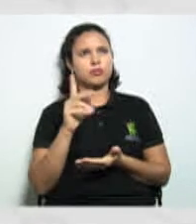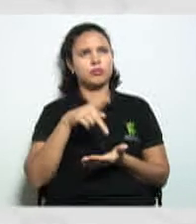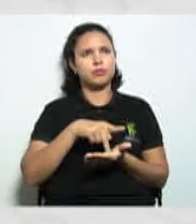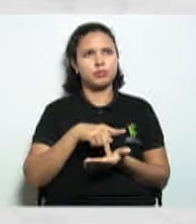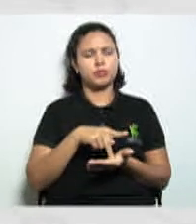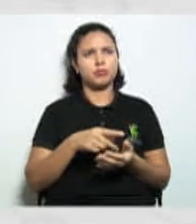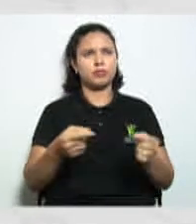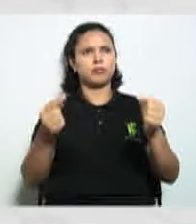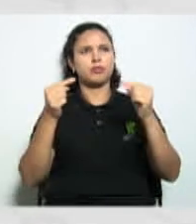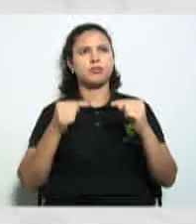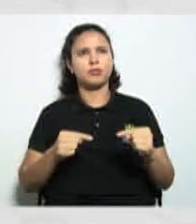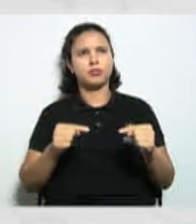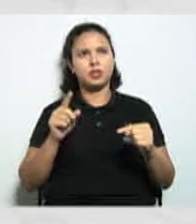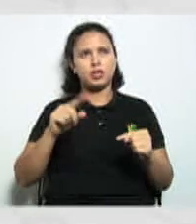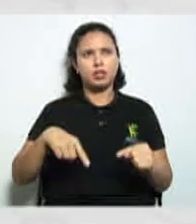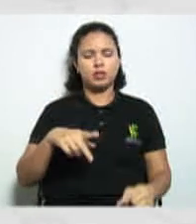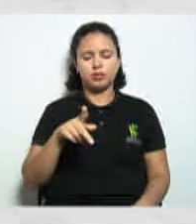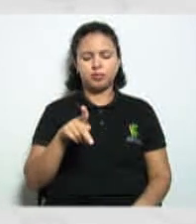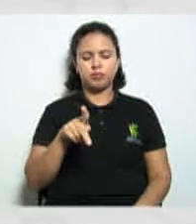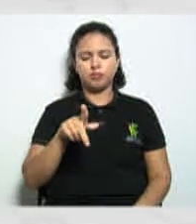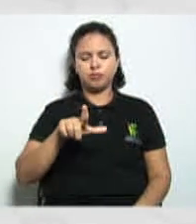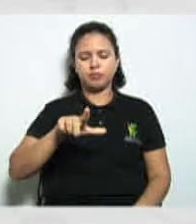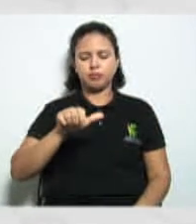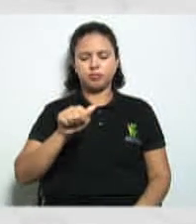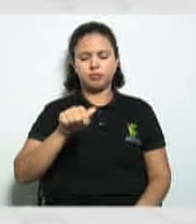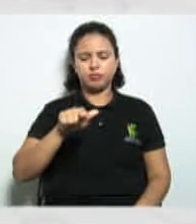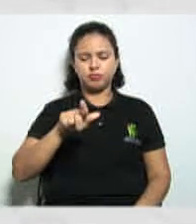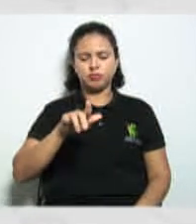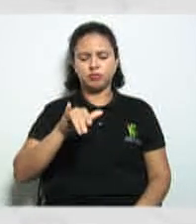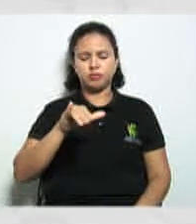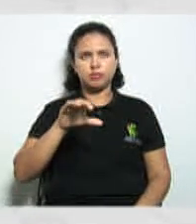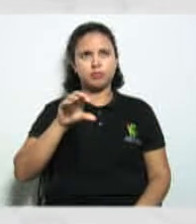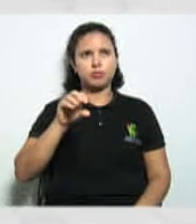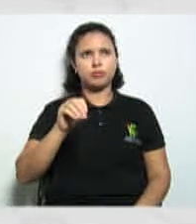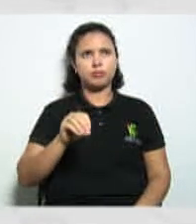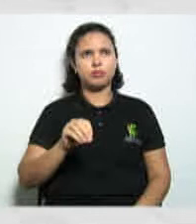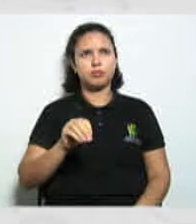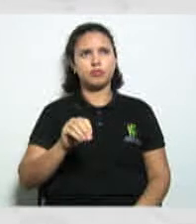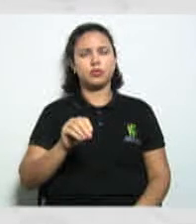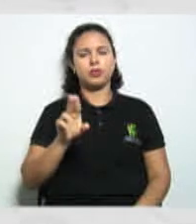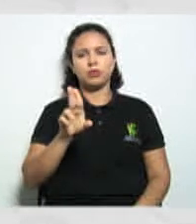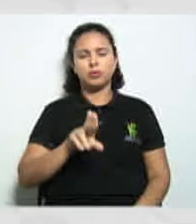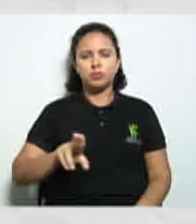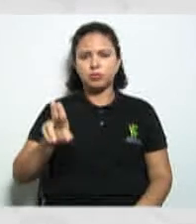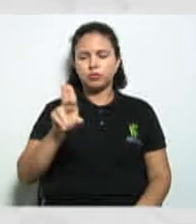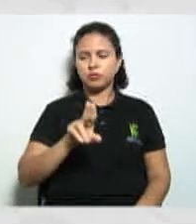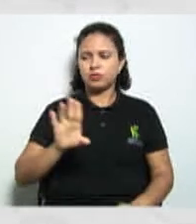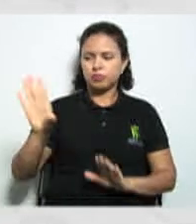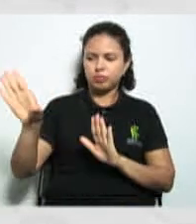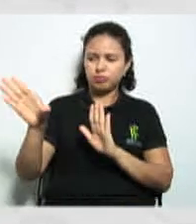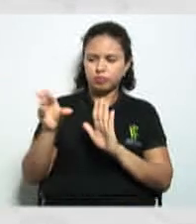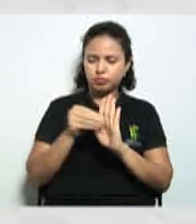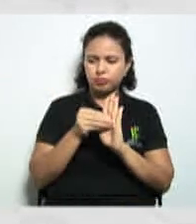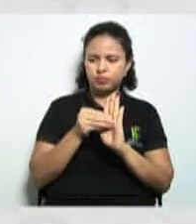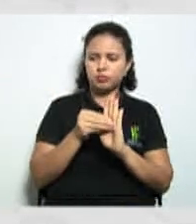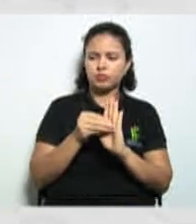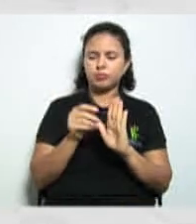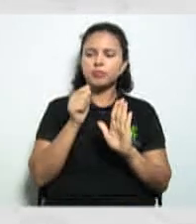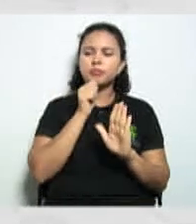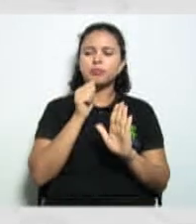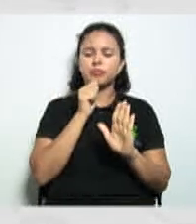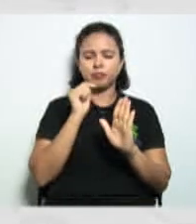seja, é plágio. Utilizar-se da autoria de outrem, né? De outras pessoas, sem a devida citação. Então, a